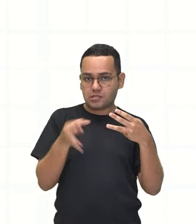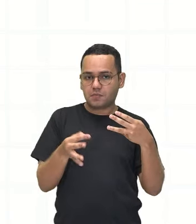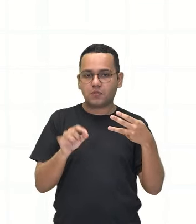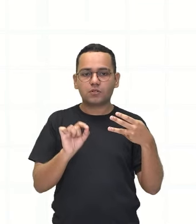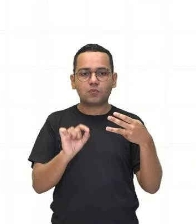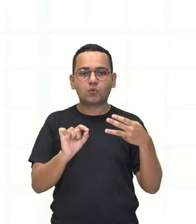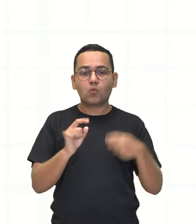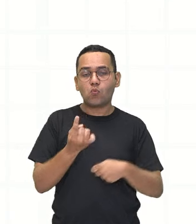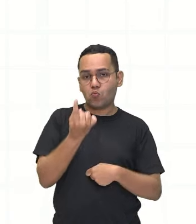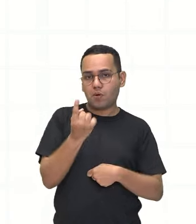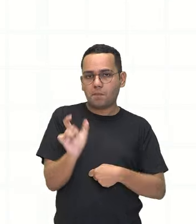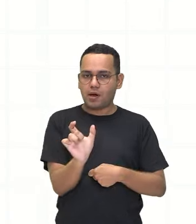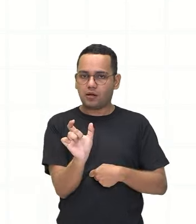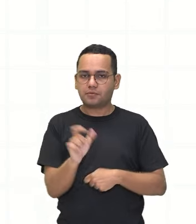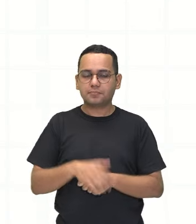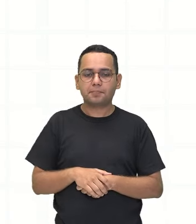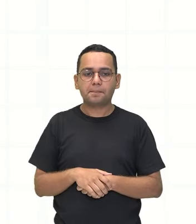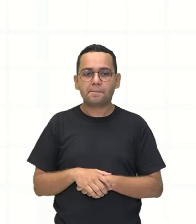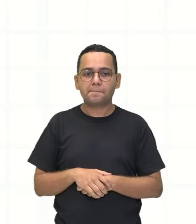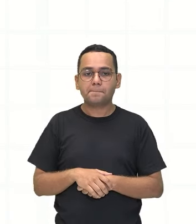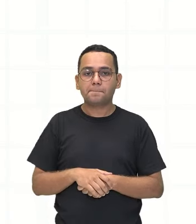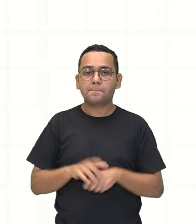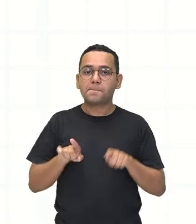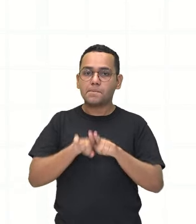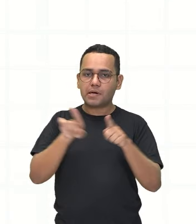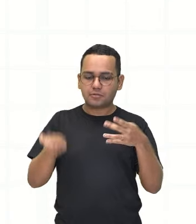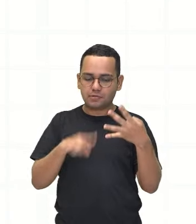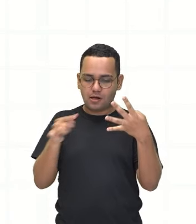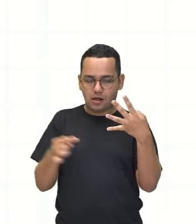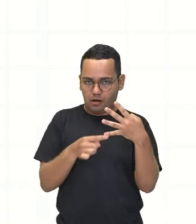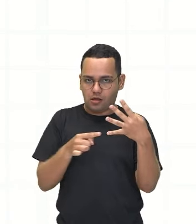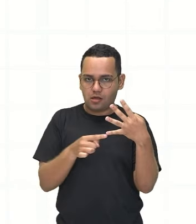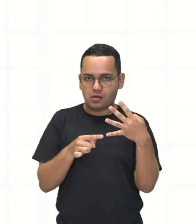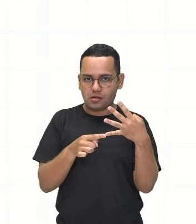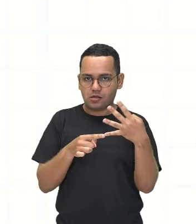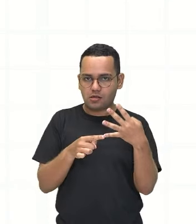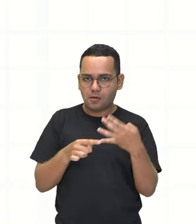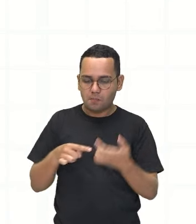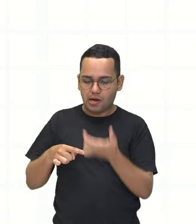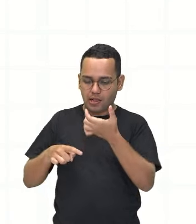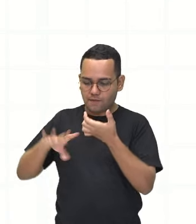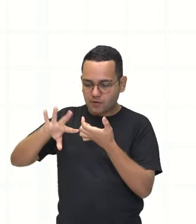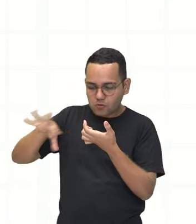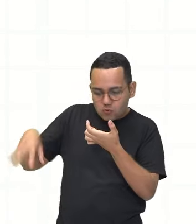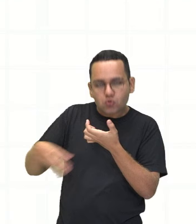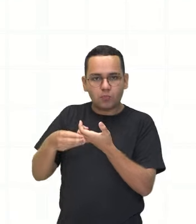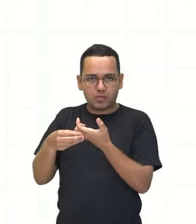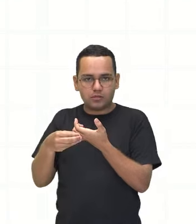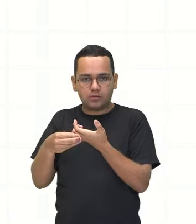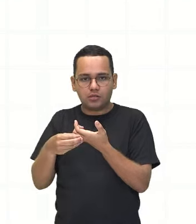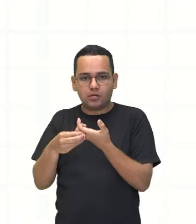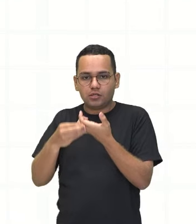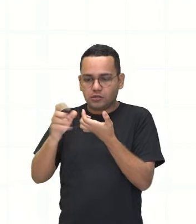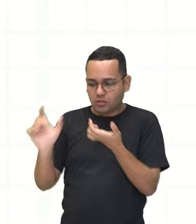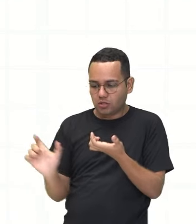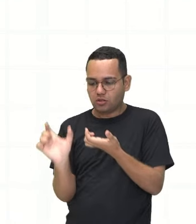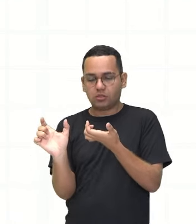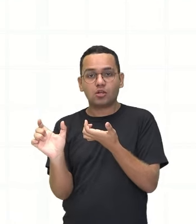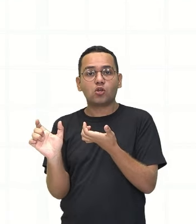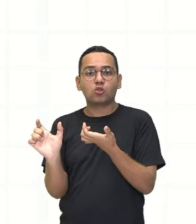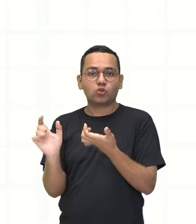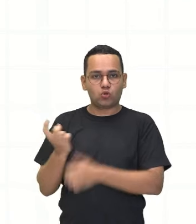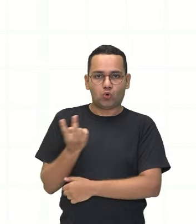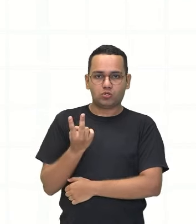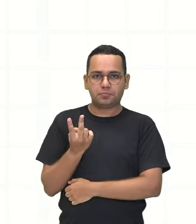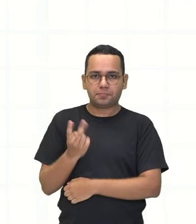uma palavra, né? Mas quando a gente tem um substantivo composto, a gente vai observar que ele vai ter dois nomes